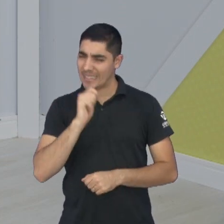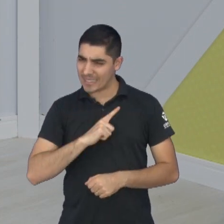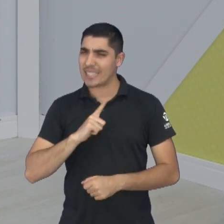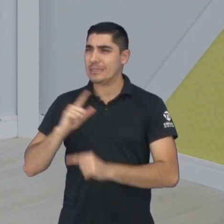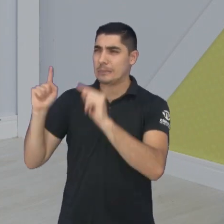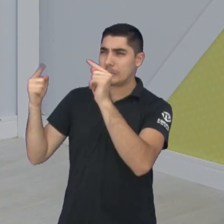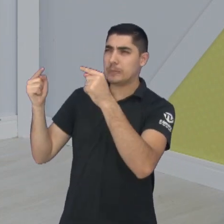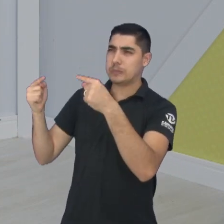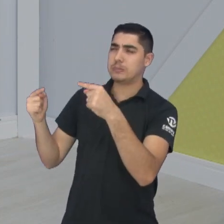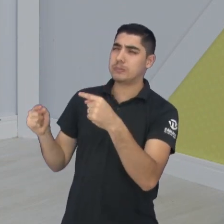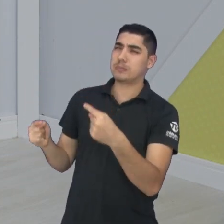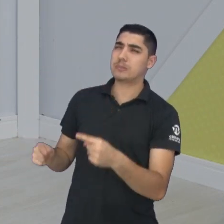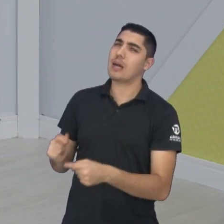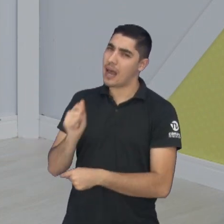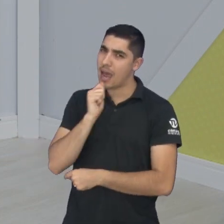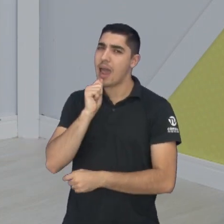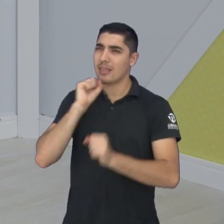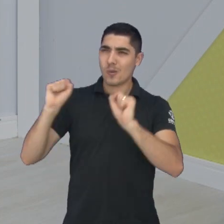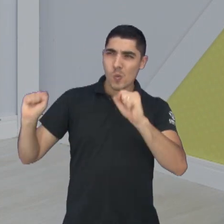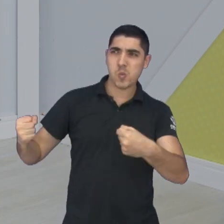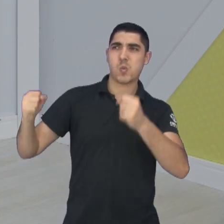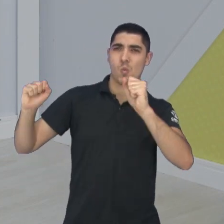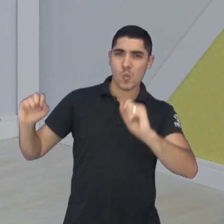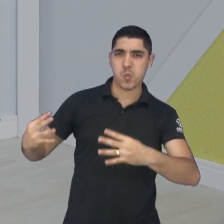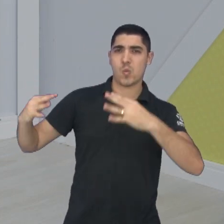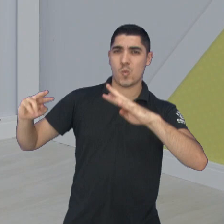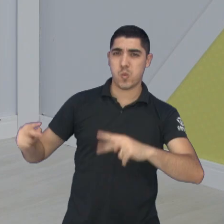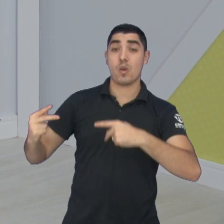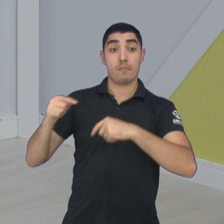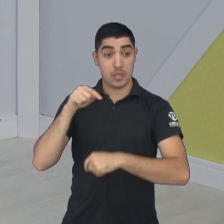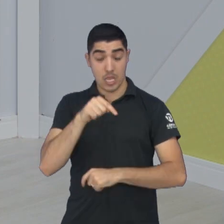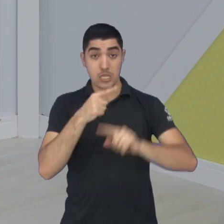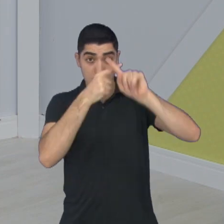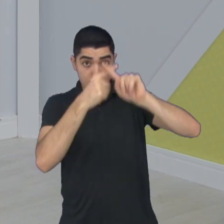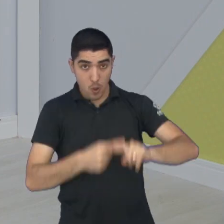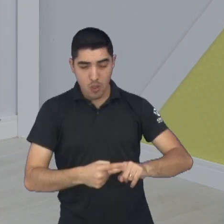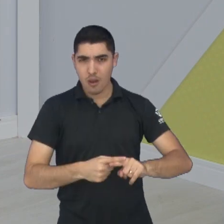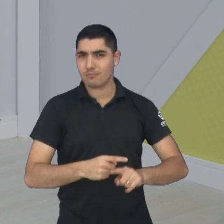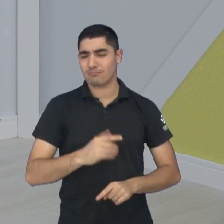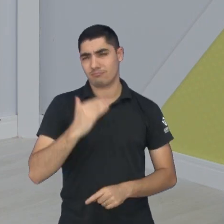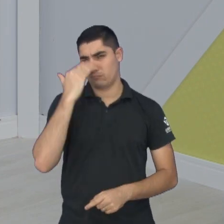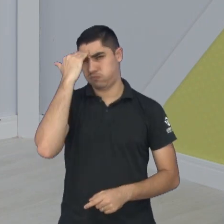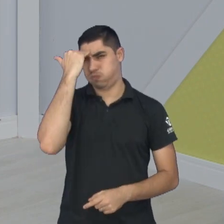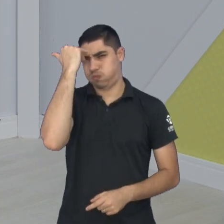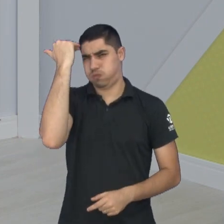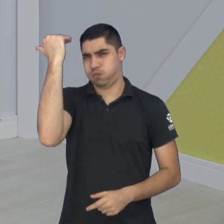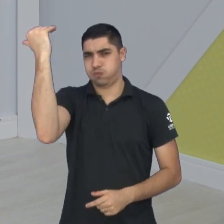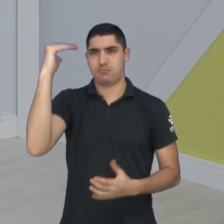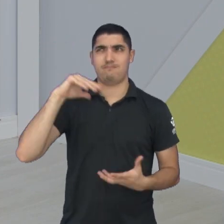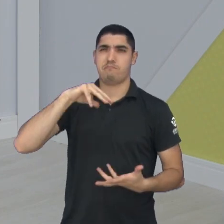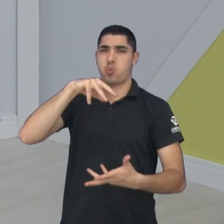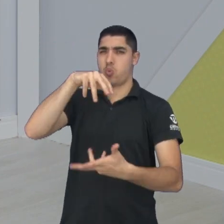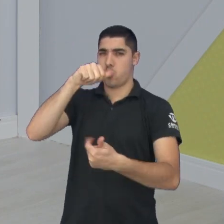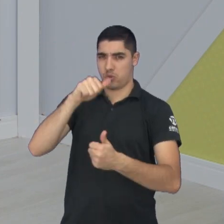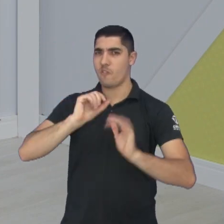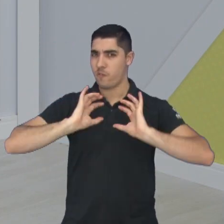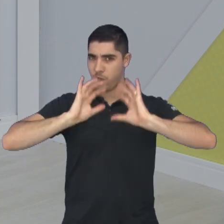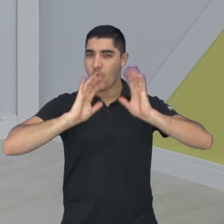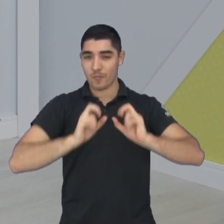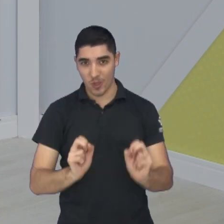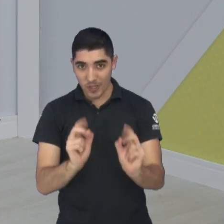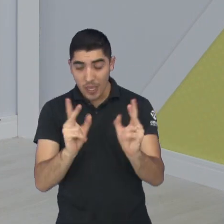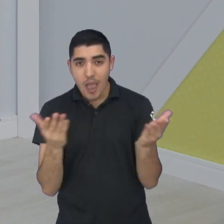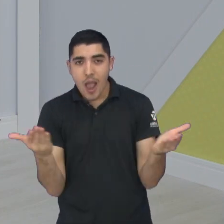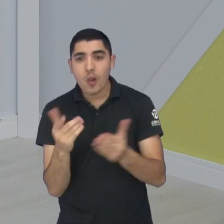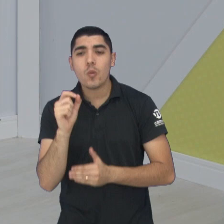passar por debaixo da ponte desta competição, que é uma das maiores do mundo no quesito voleibol, tá certo? Vamos fazer o